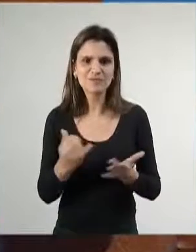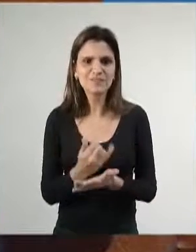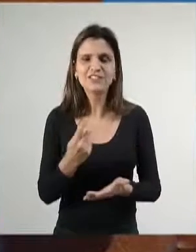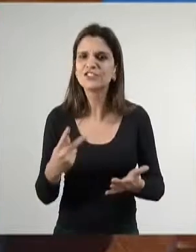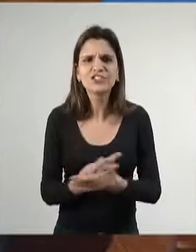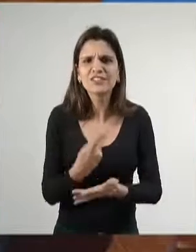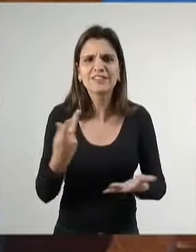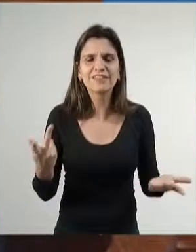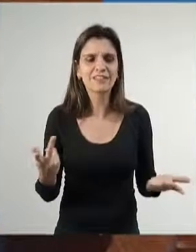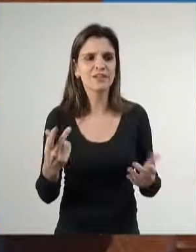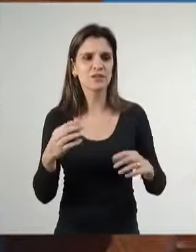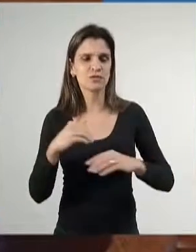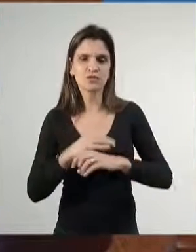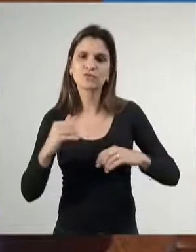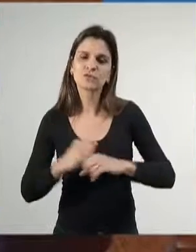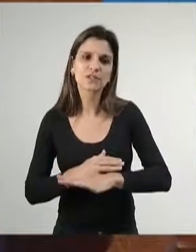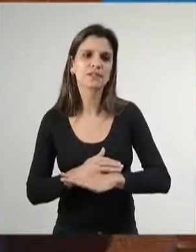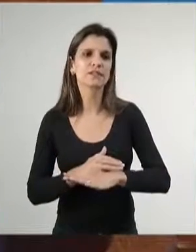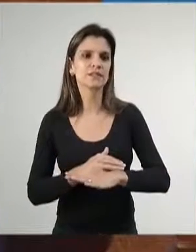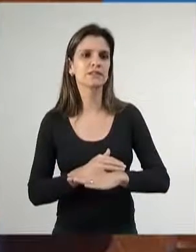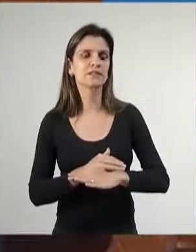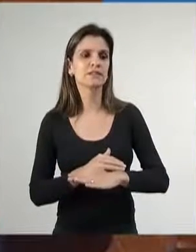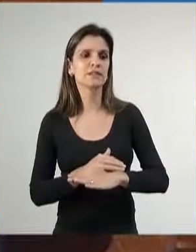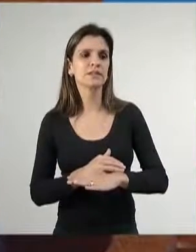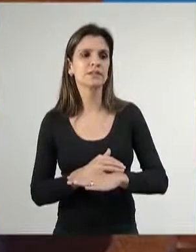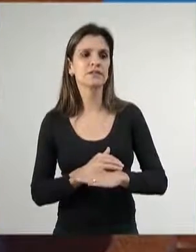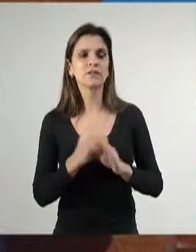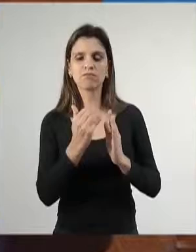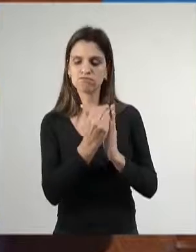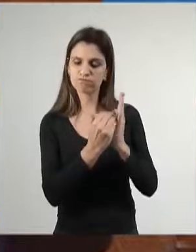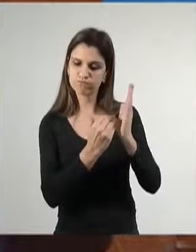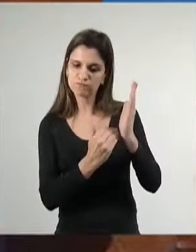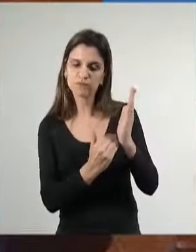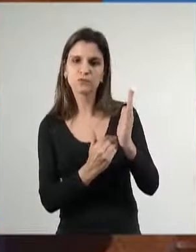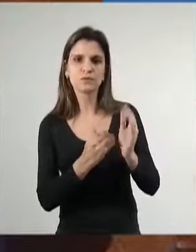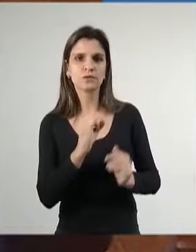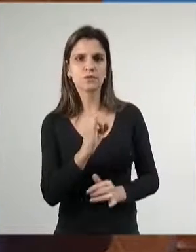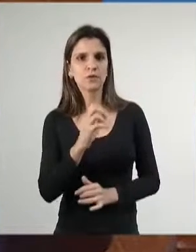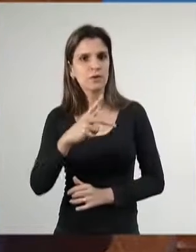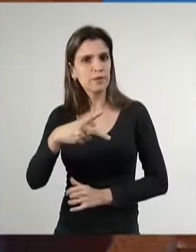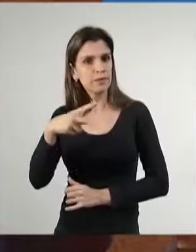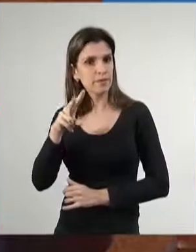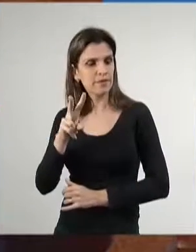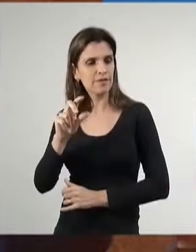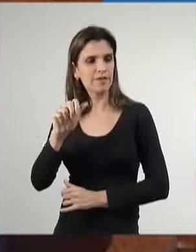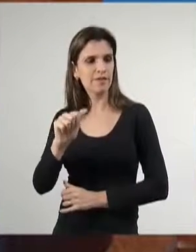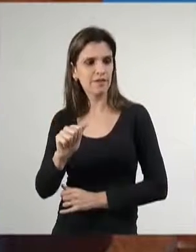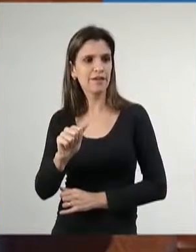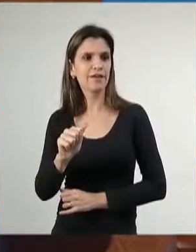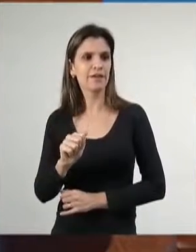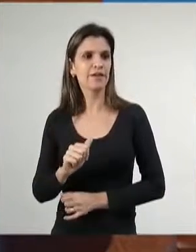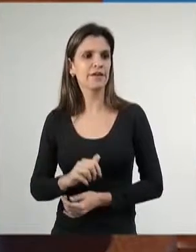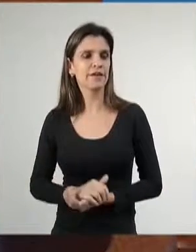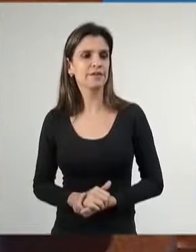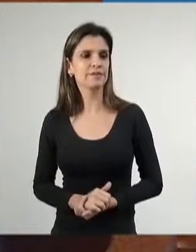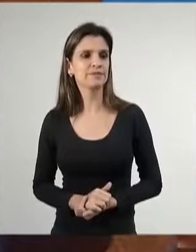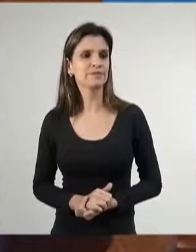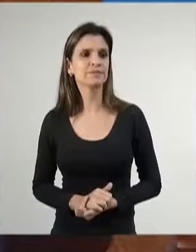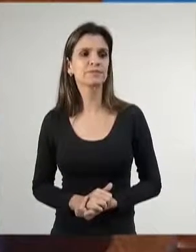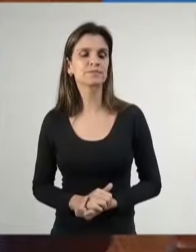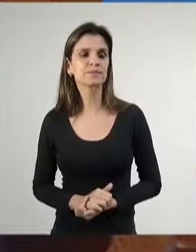do imposto sobre a propriedade de veículos automotores, IPVA, aos proprietários de veículos que não tenham cometido infrações de